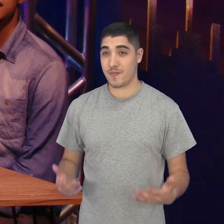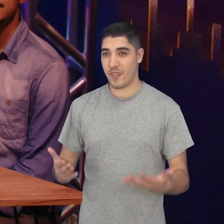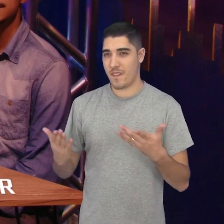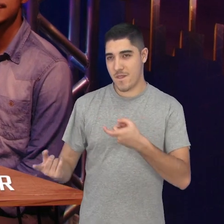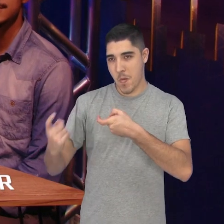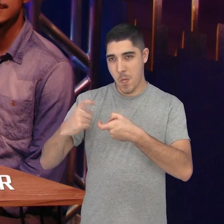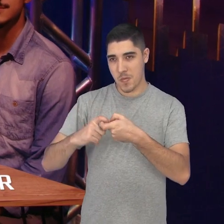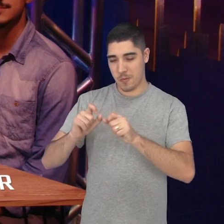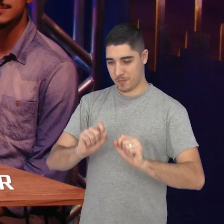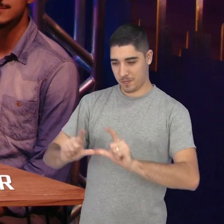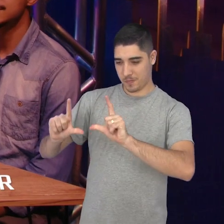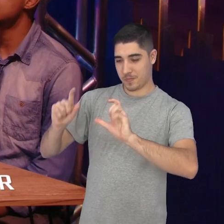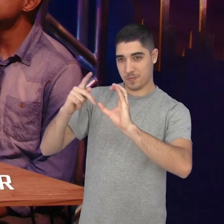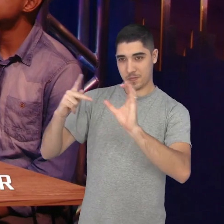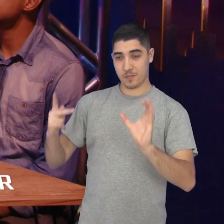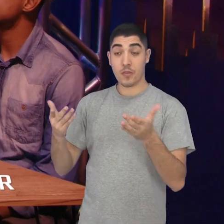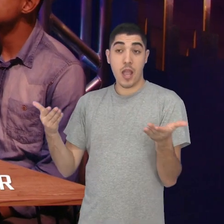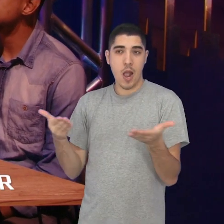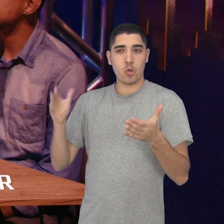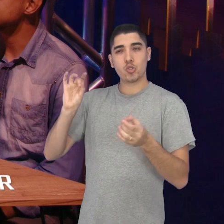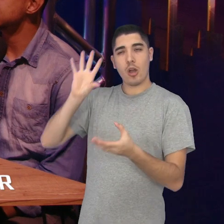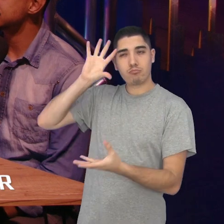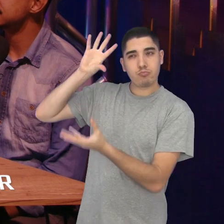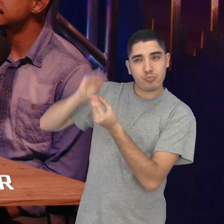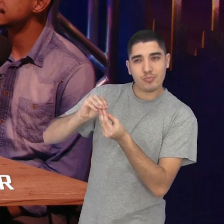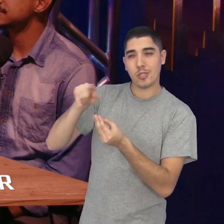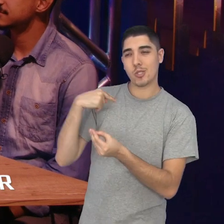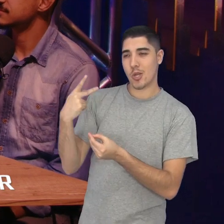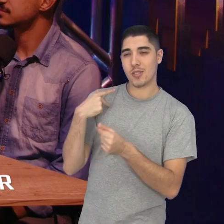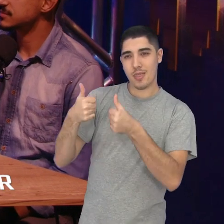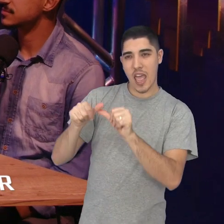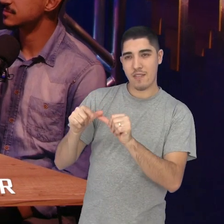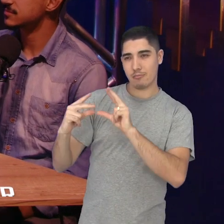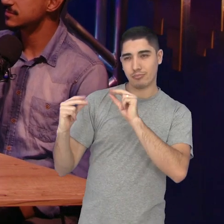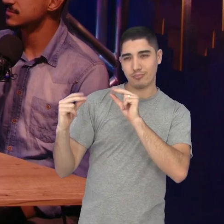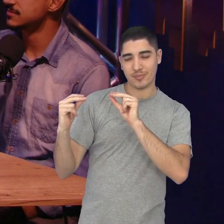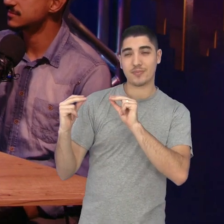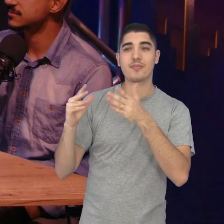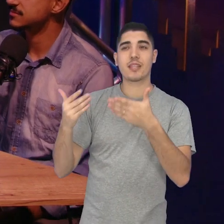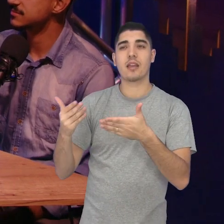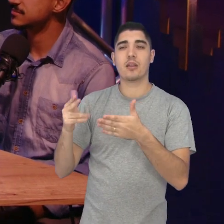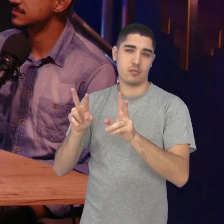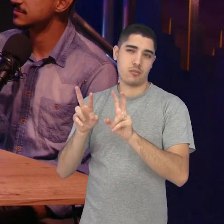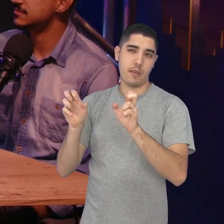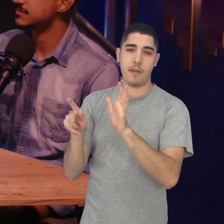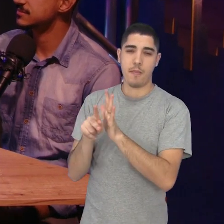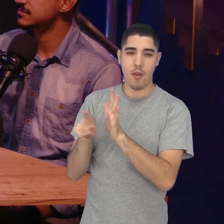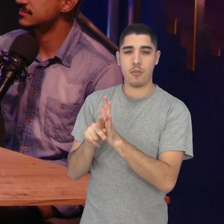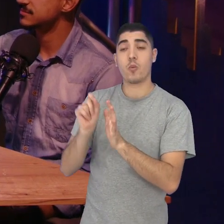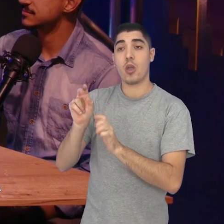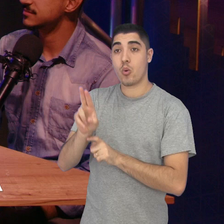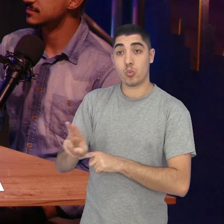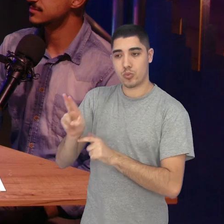Nós estamos de volta com o Pode Ser, e Samu, só pra gente fechar, né, a ideia que a gente estava conversando no primeiro bloco, falando então sobre,